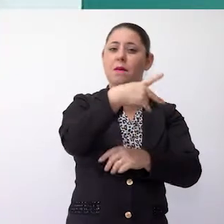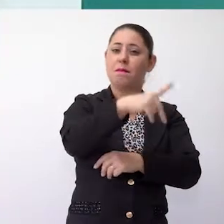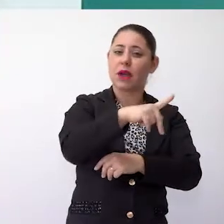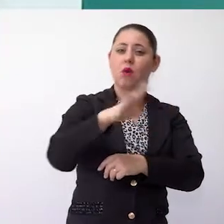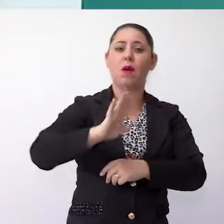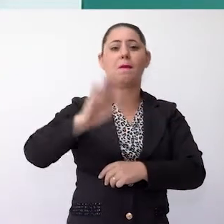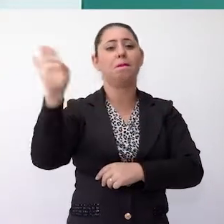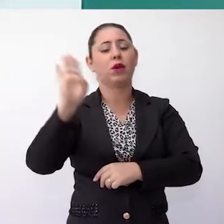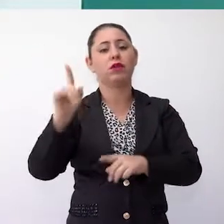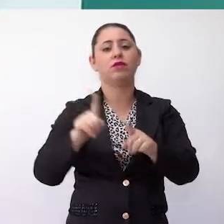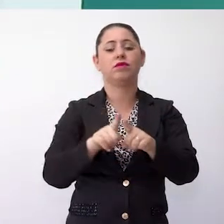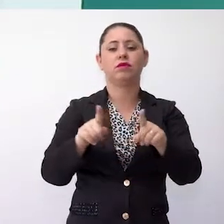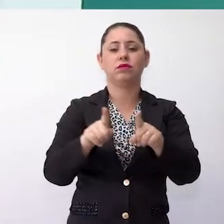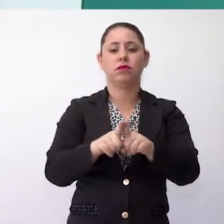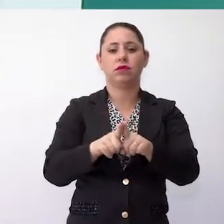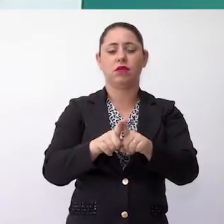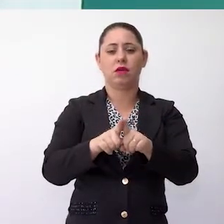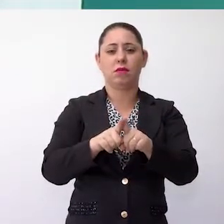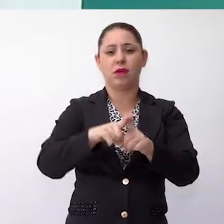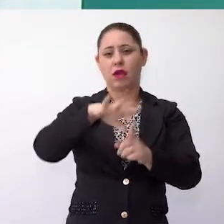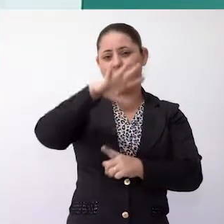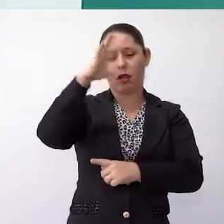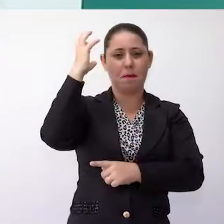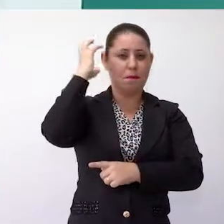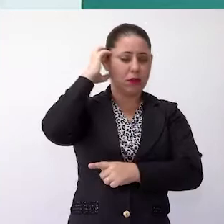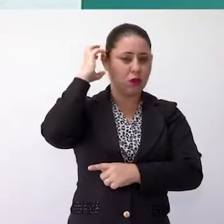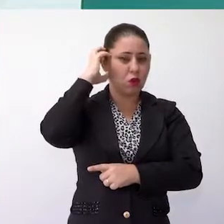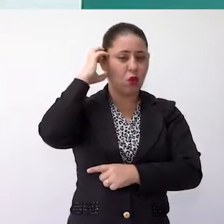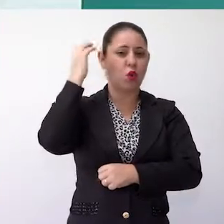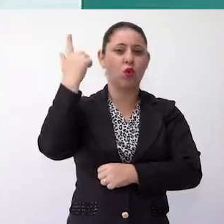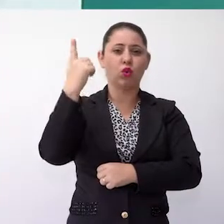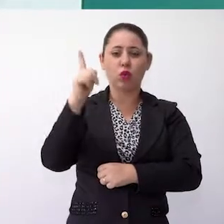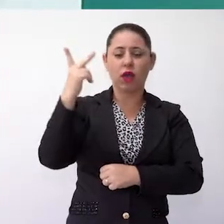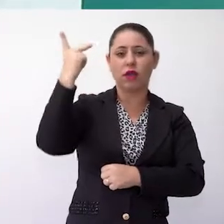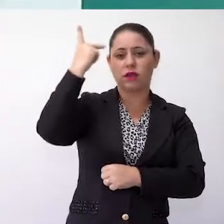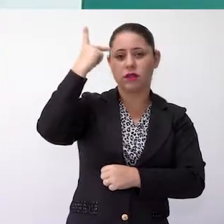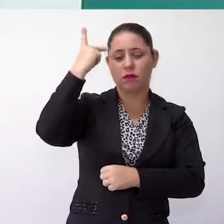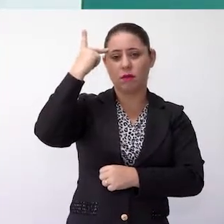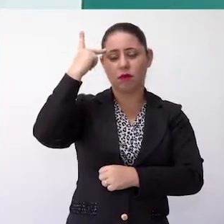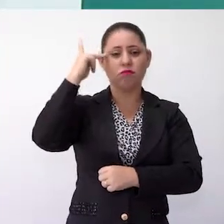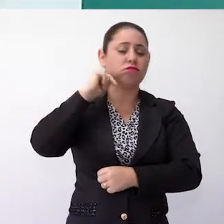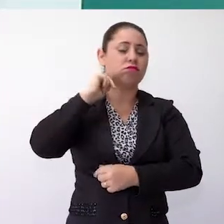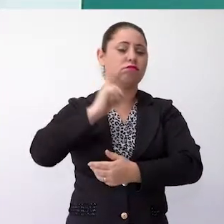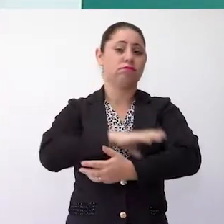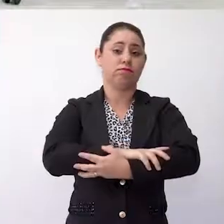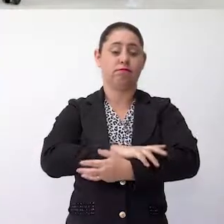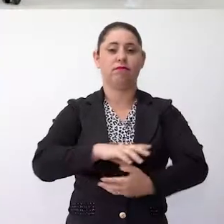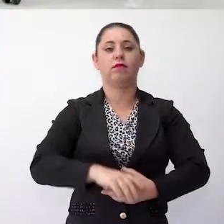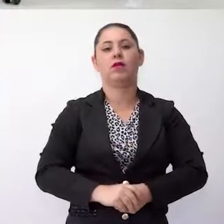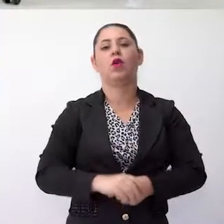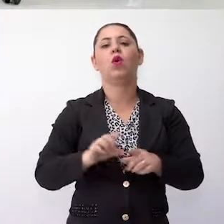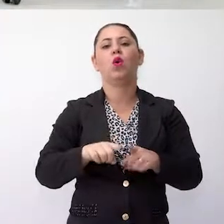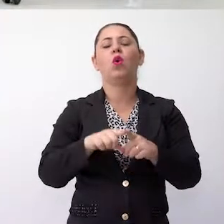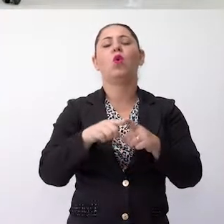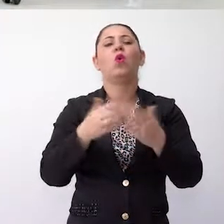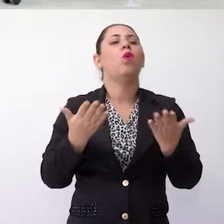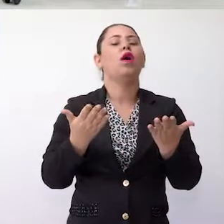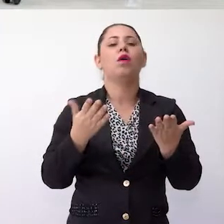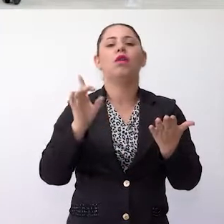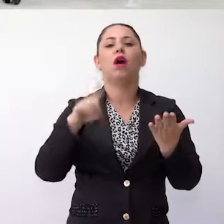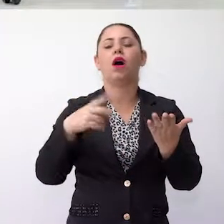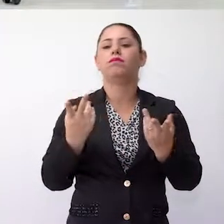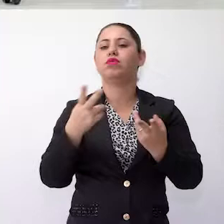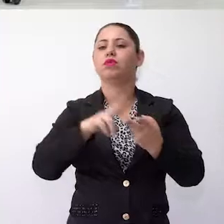Paraguai e Bolívia, até as divisas com Mato Grosso, Goiás, São Paulo, Minas Gerais. Quais são as ocorrências, comandante,